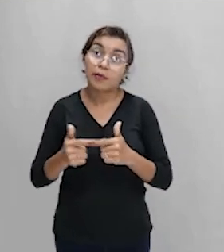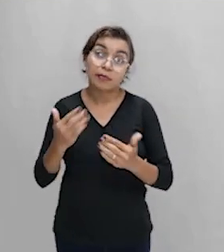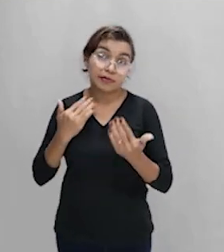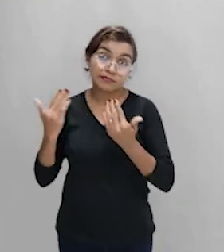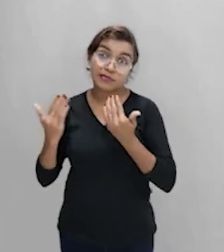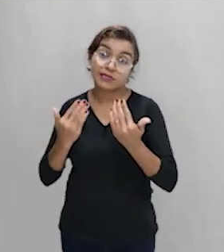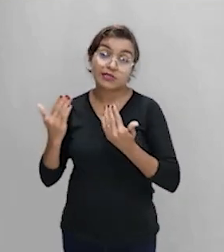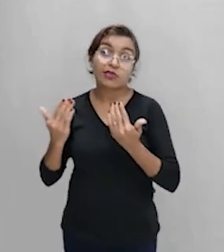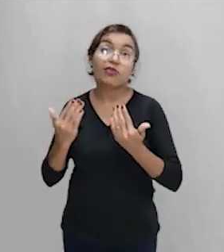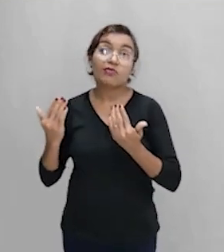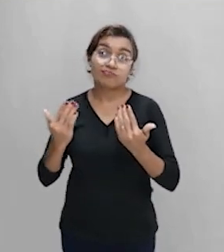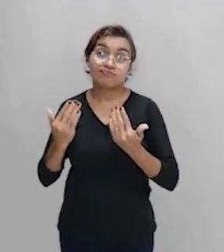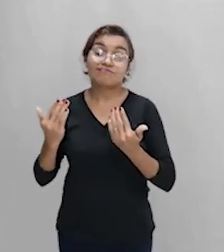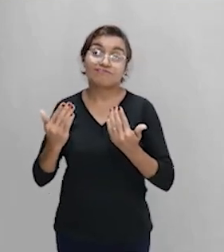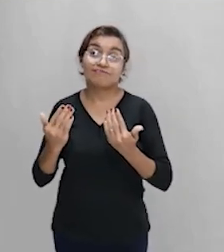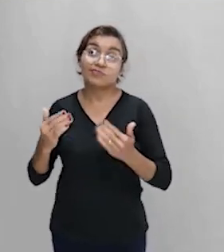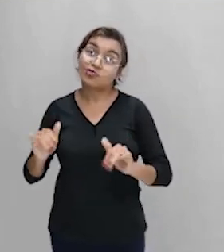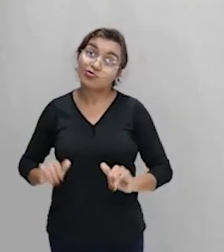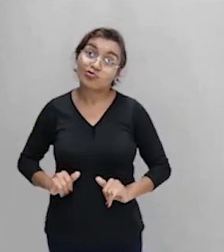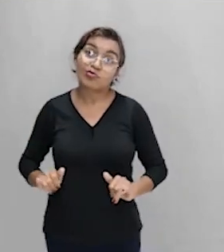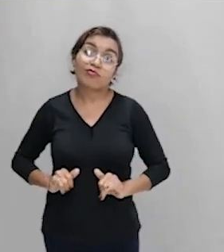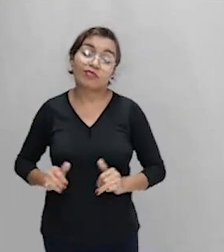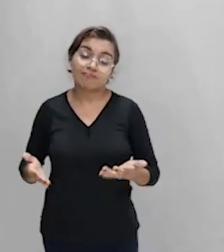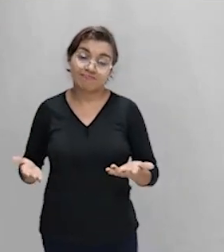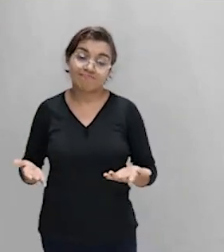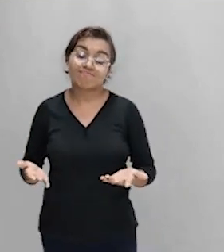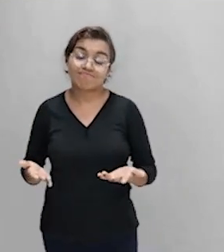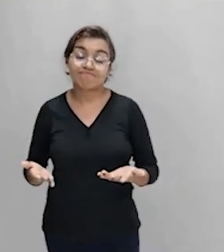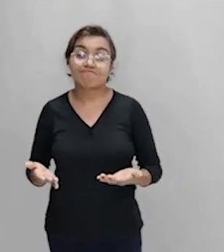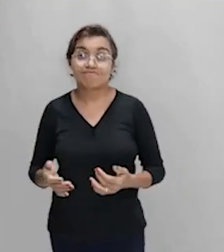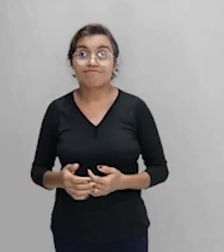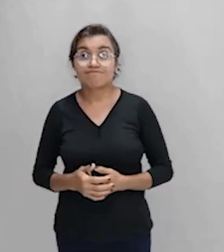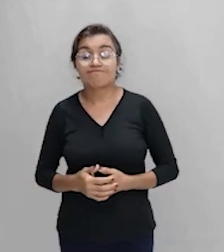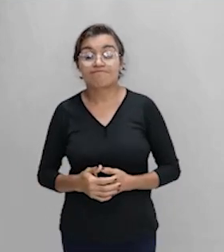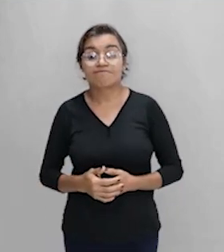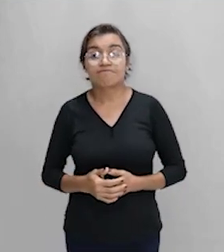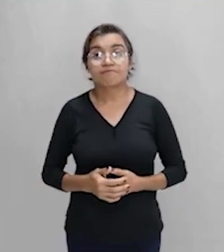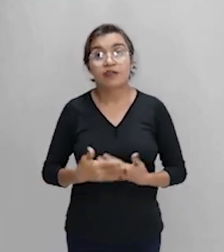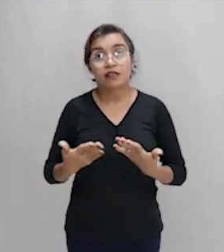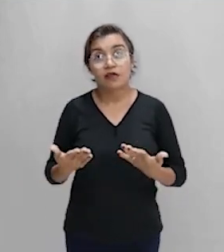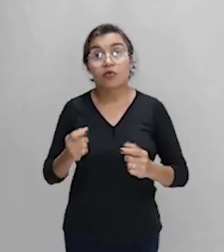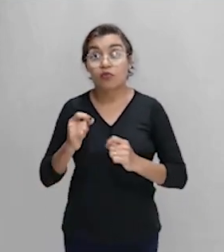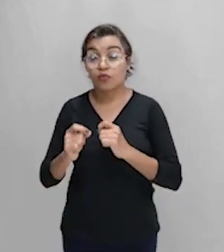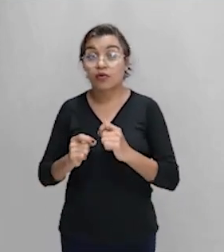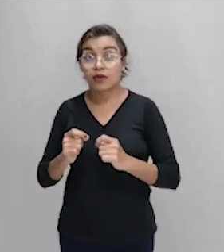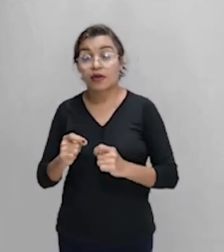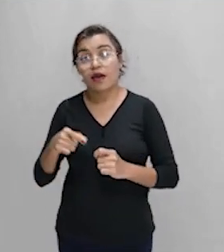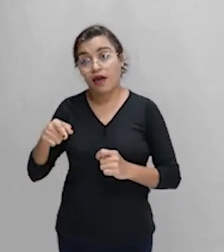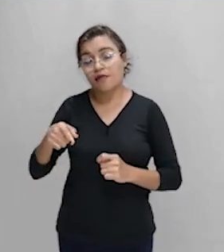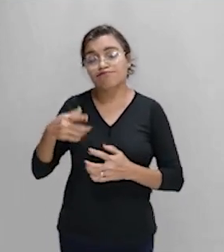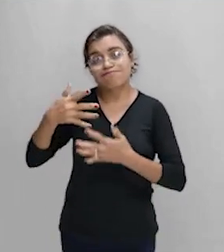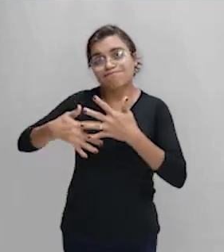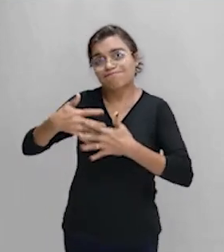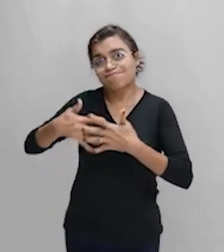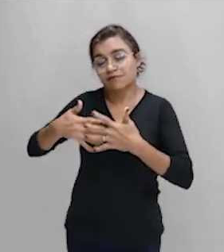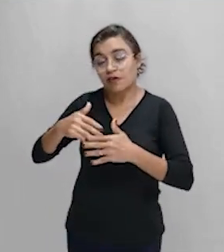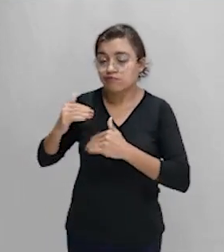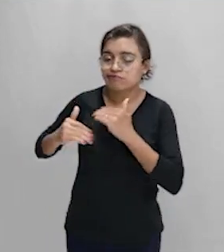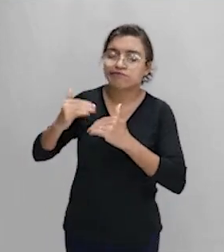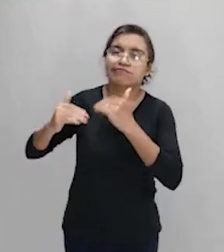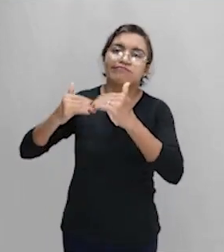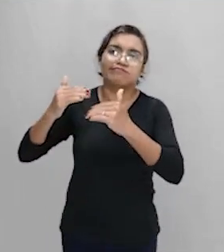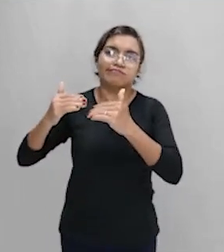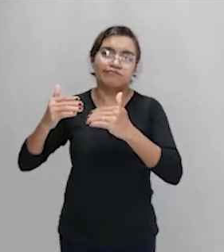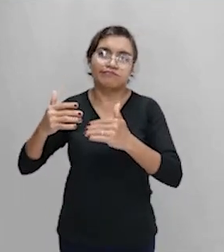psicológicos. A pressão que ela estava sofrendo estava sendo exercida ali na sua pessoa. Então, ali acabou que atrapalhando o quê? O desempenho,